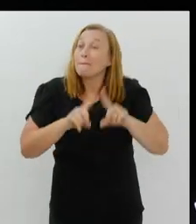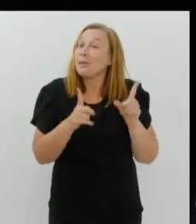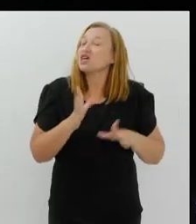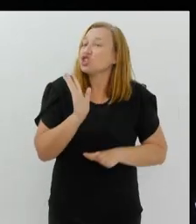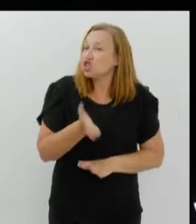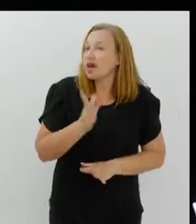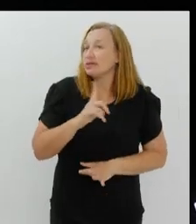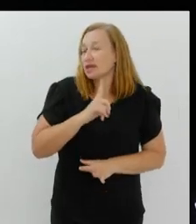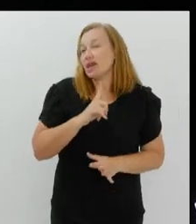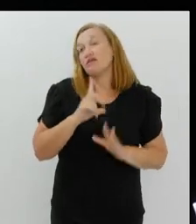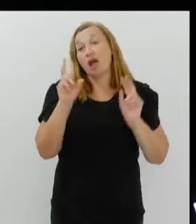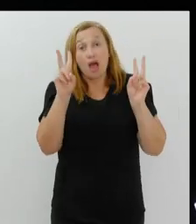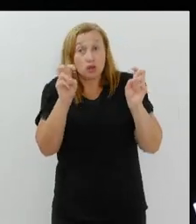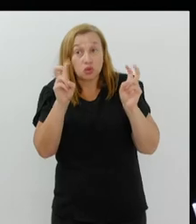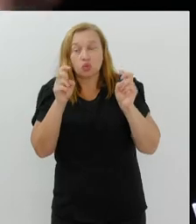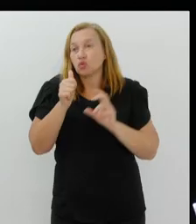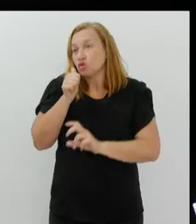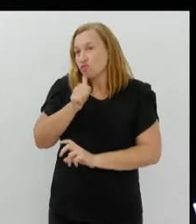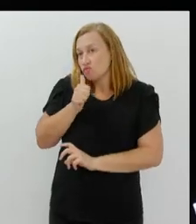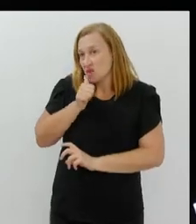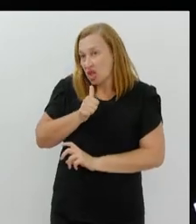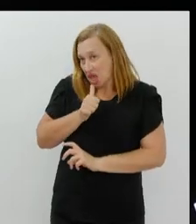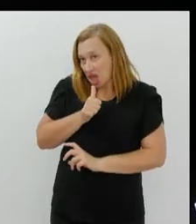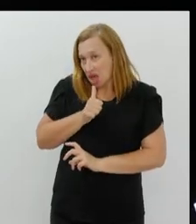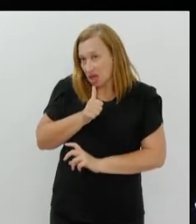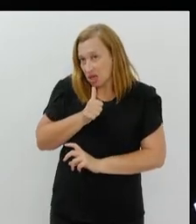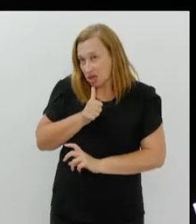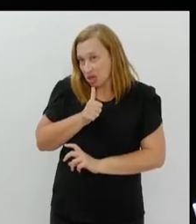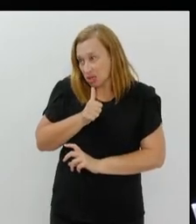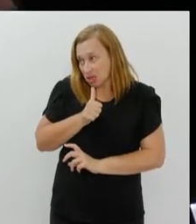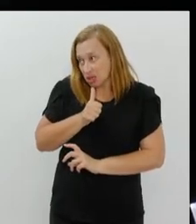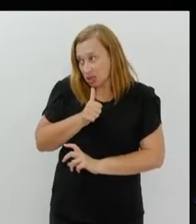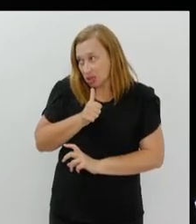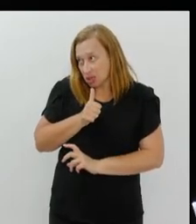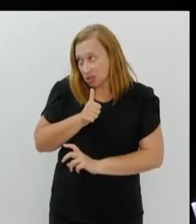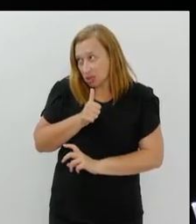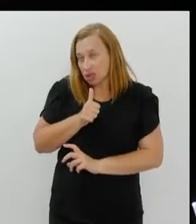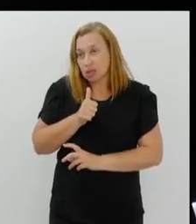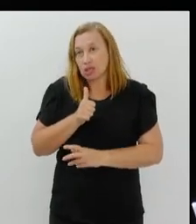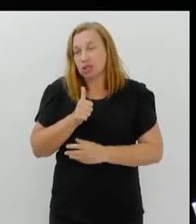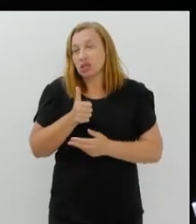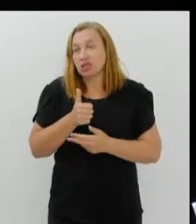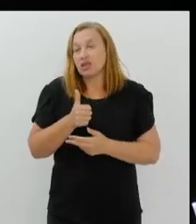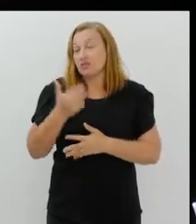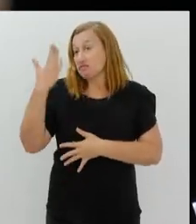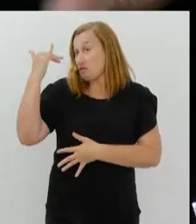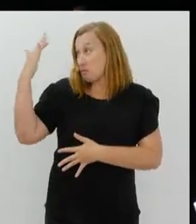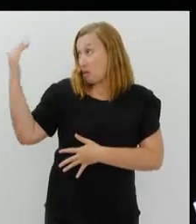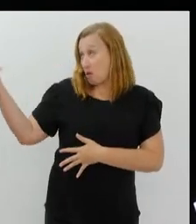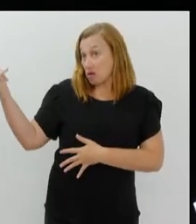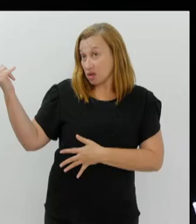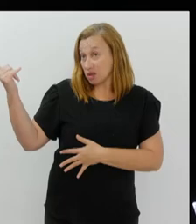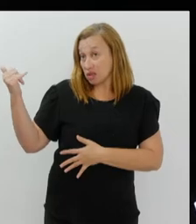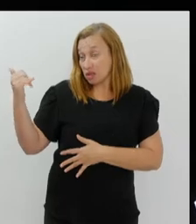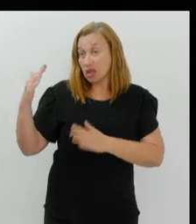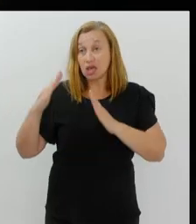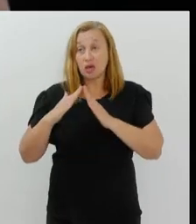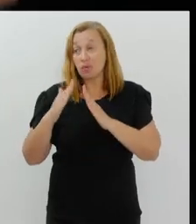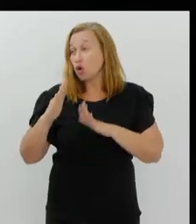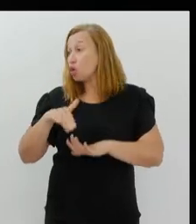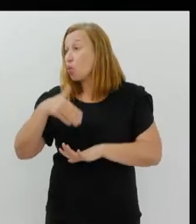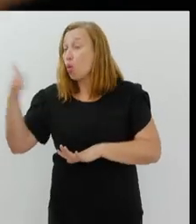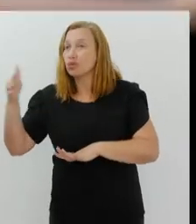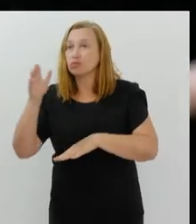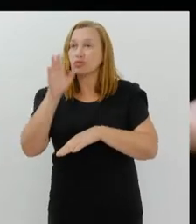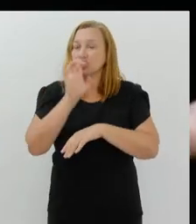prateleira colocar, mas a gente já teve casos de mulheres, não na Porto, não em escolas que eu passei, mas a gente vê apresentadoras famosas que